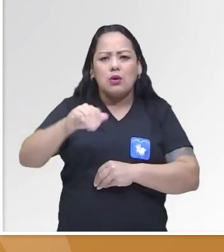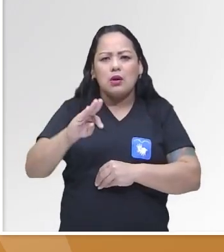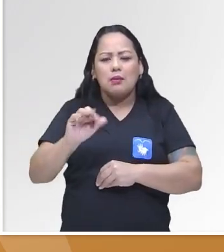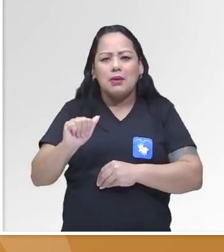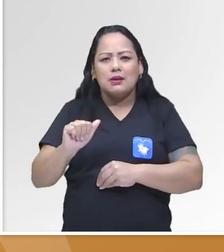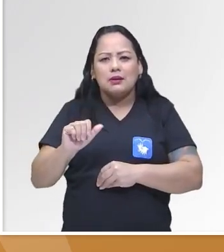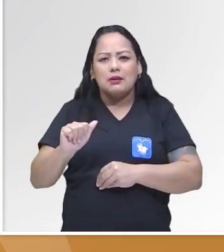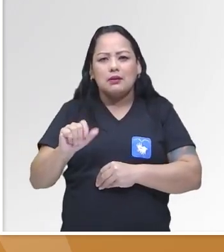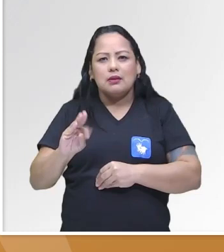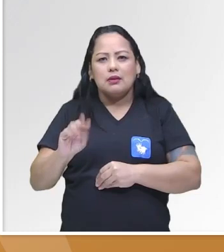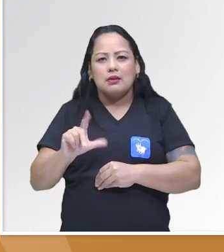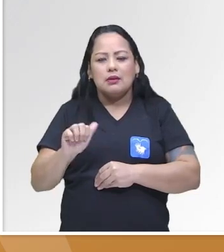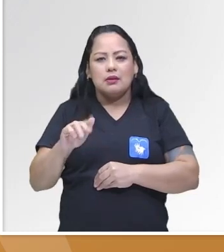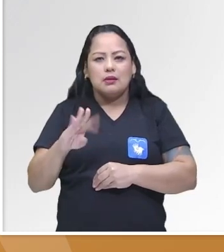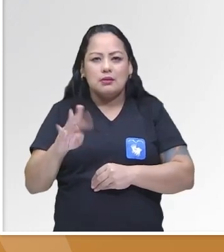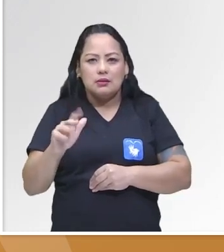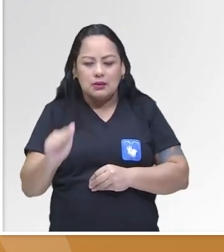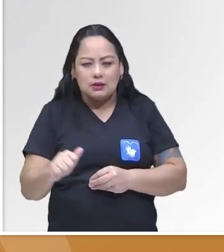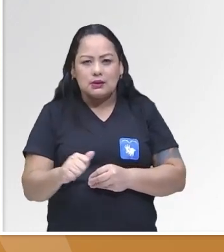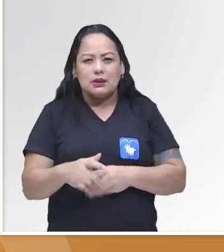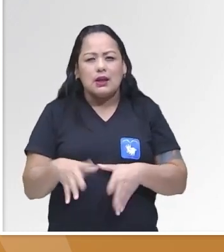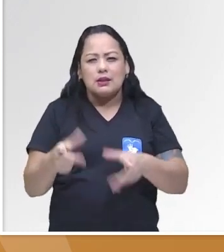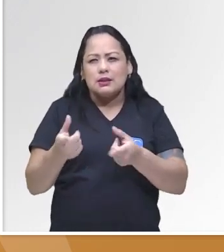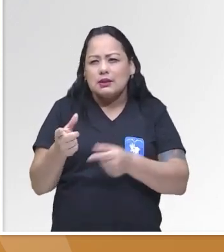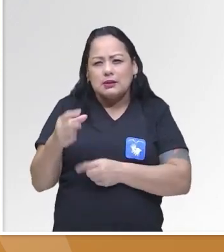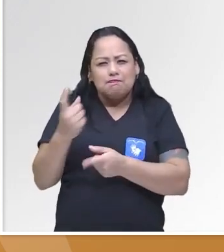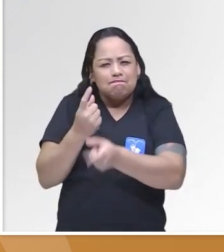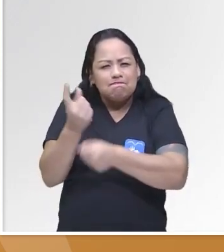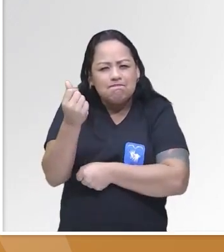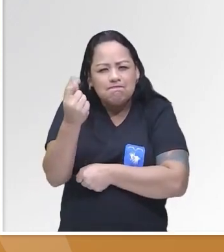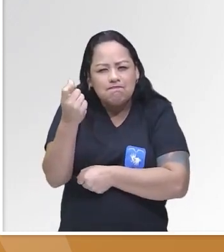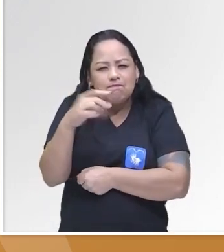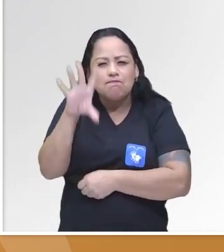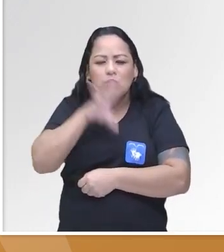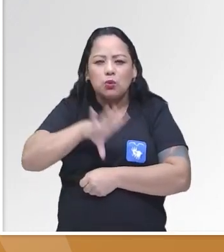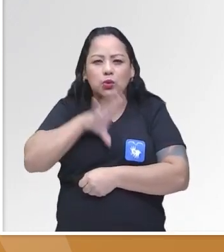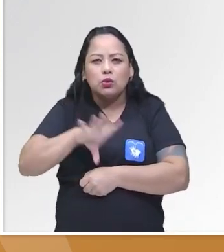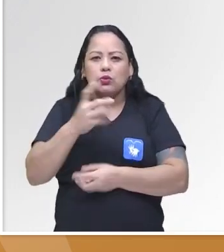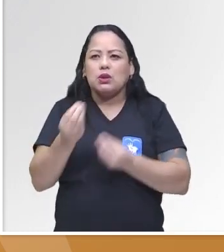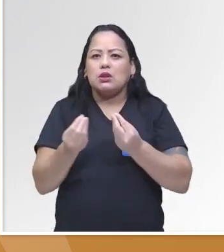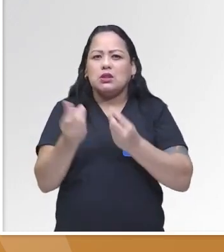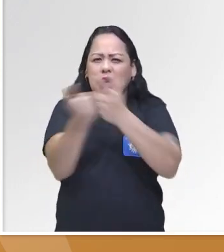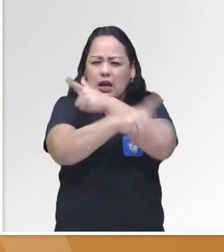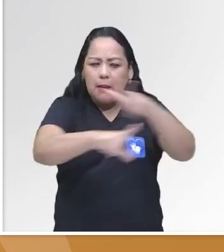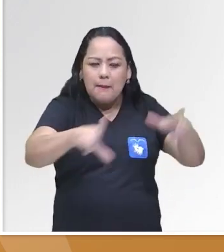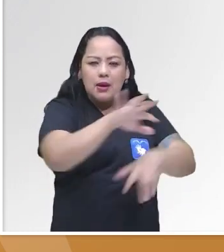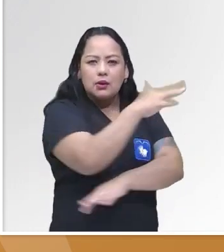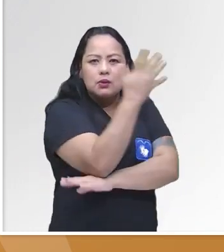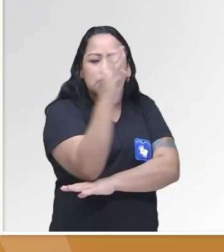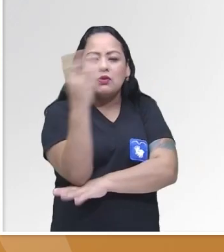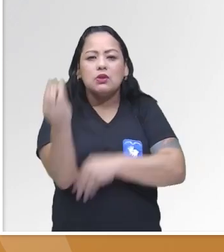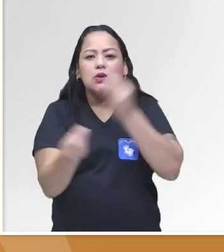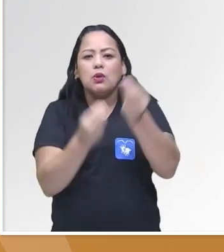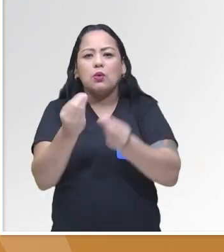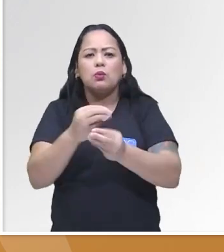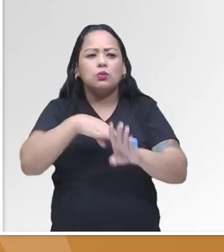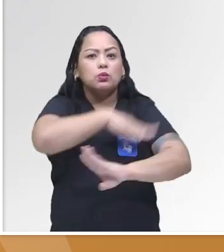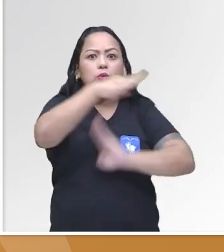grandioso seria se a visão capitalista dos europeus não tivessem praticamente destruído ela